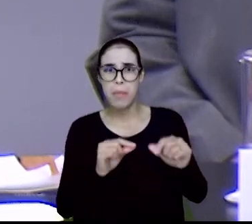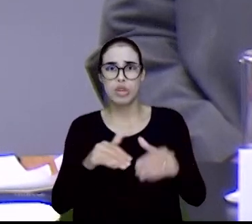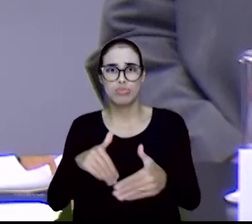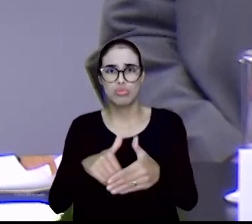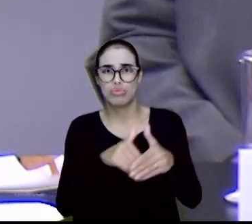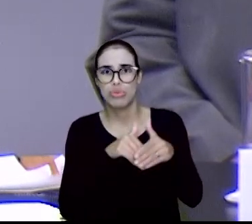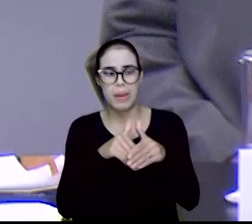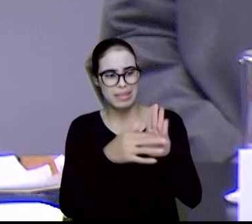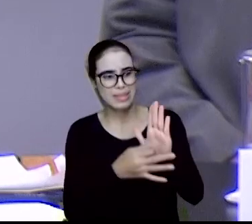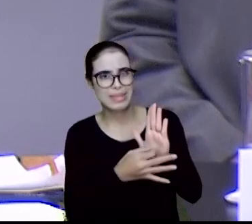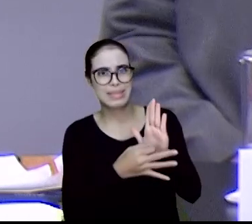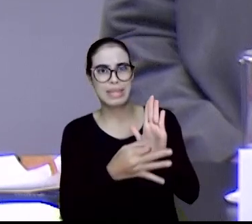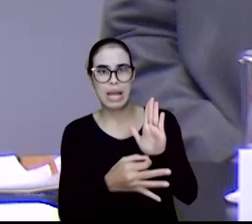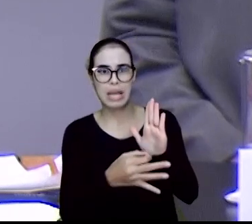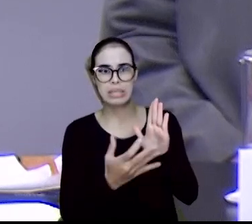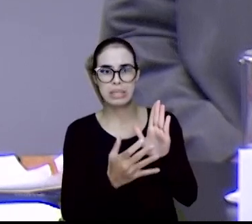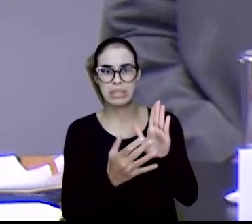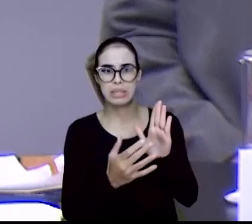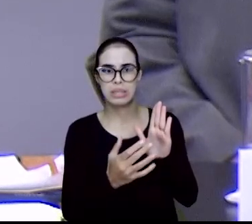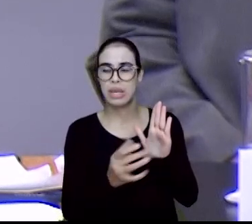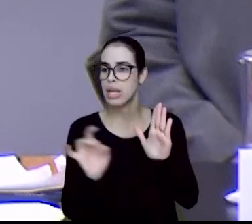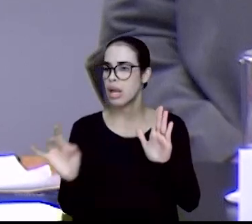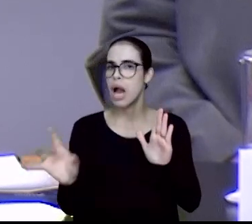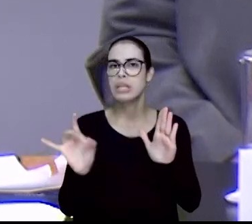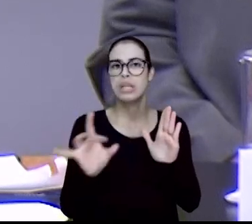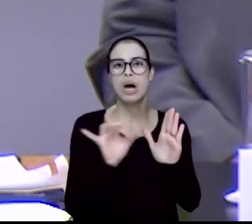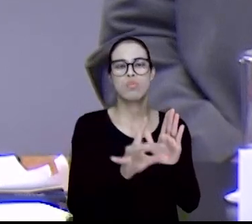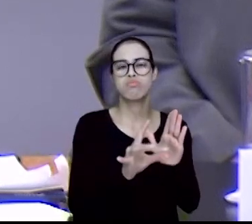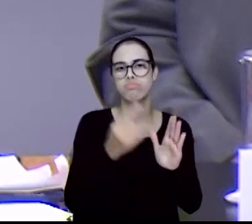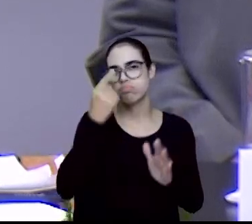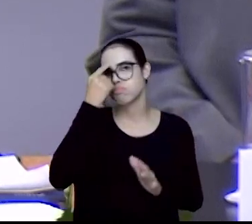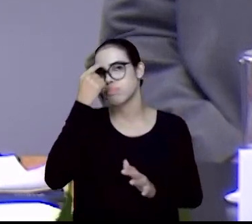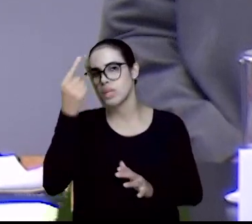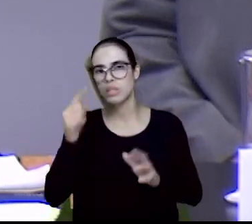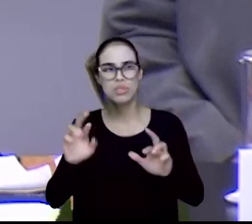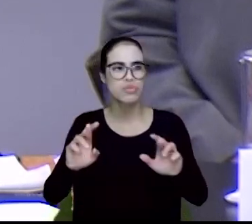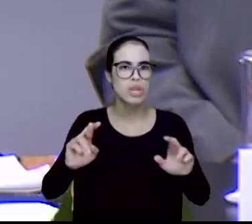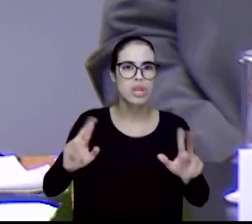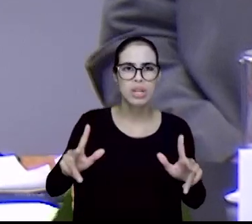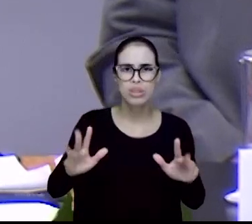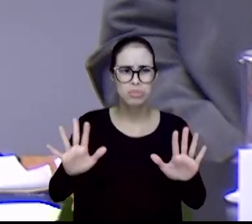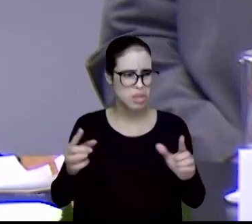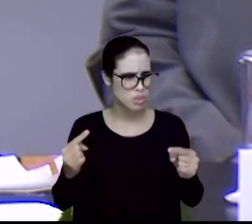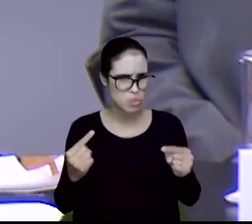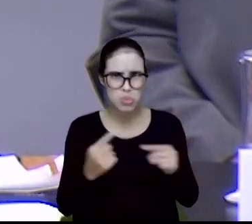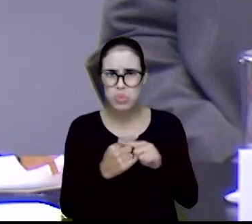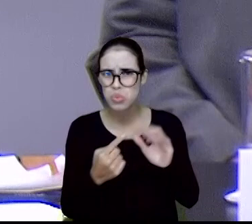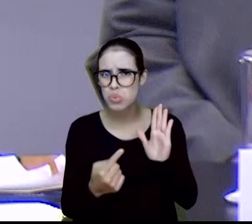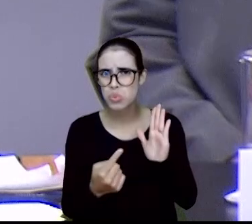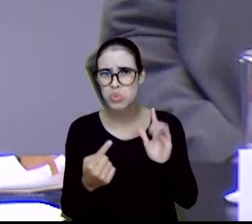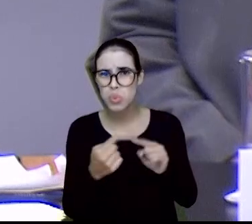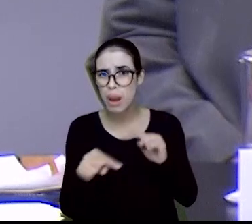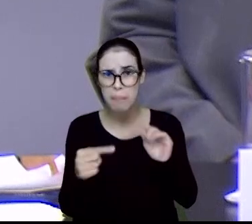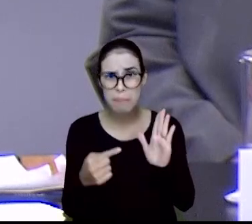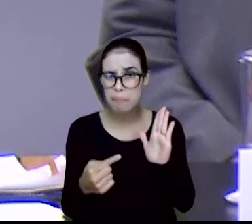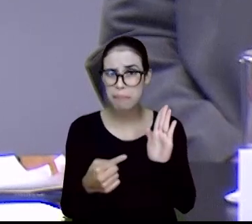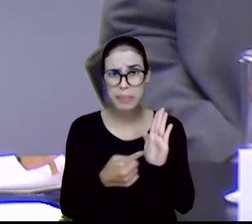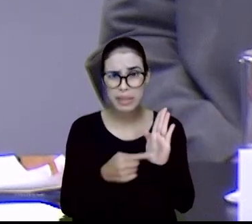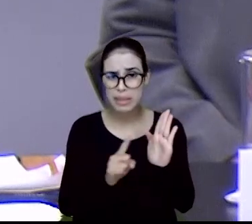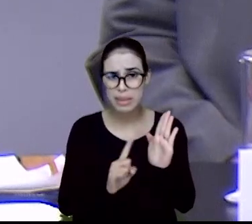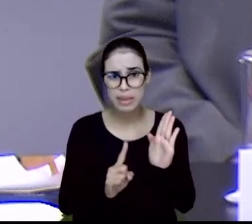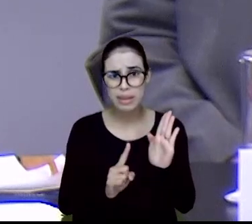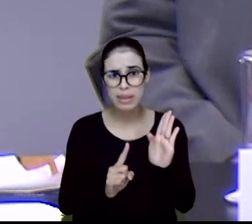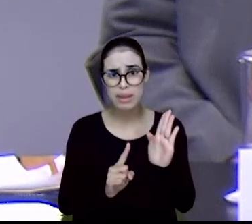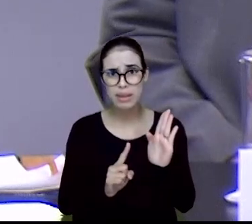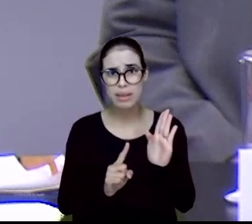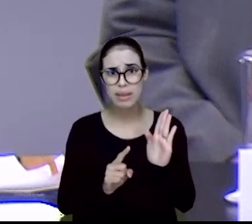uma adivinhação em abstrato do que não foi decidido e, portanto, não foi objeto de